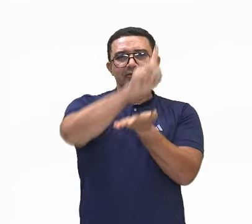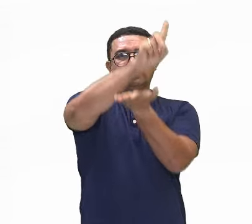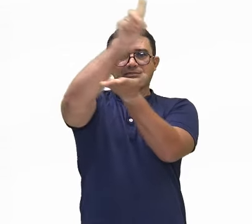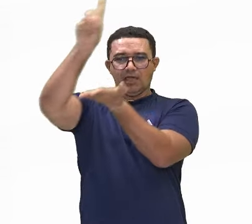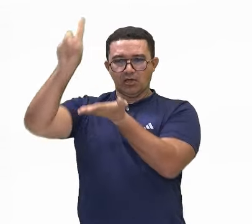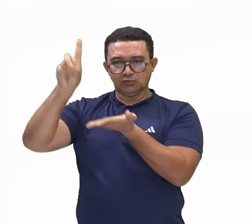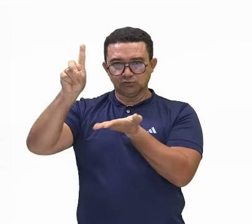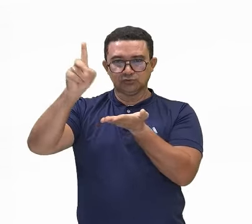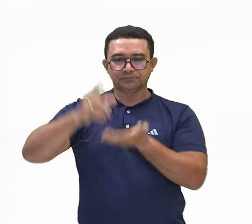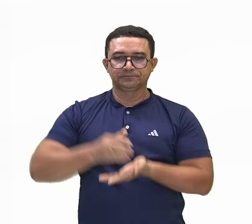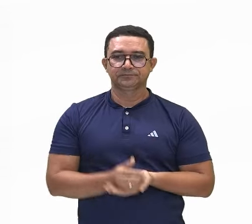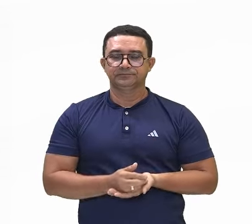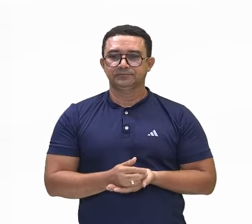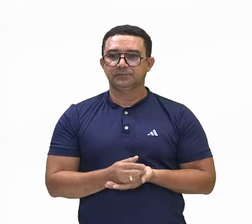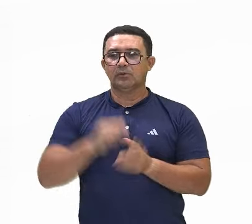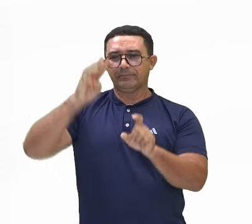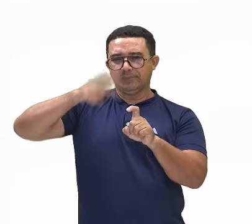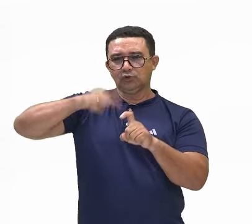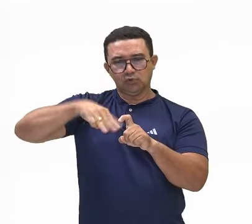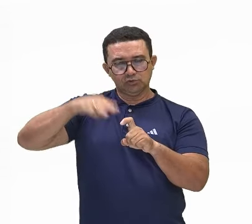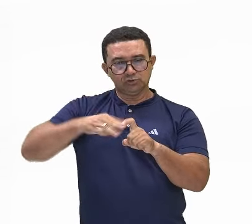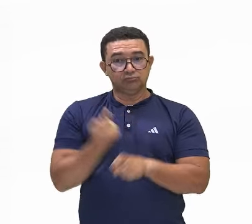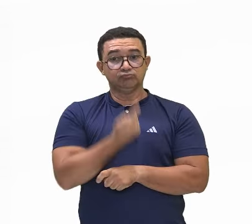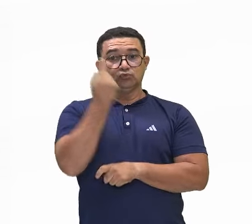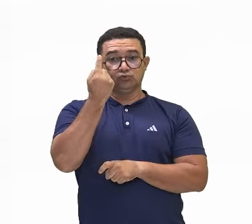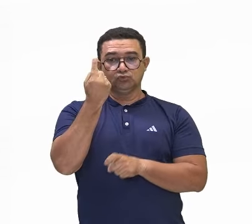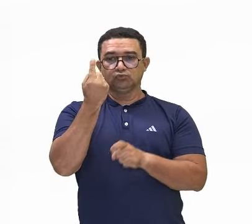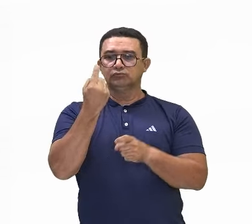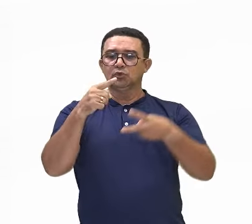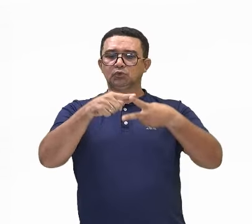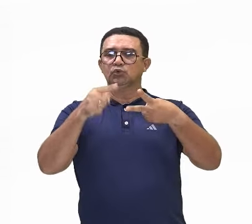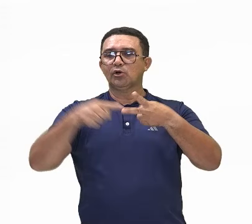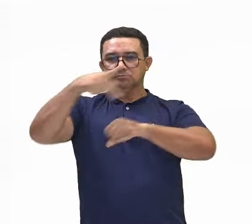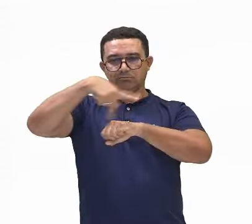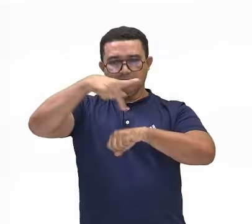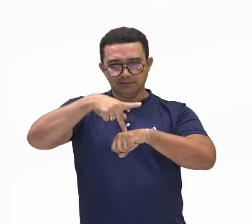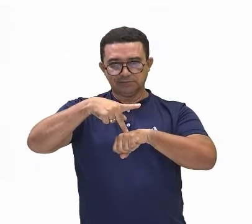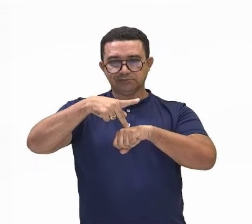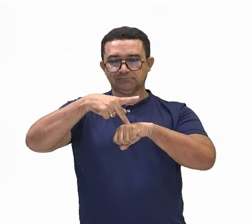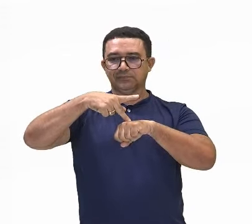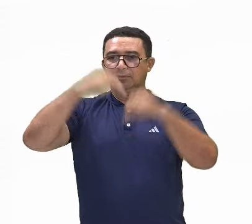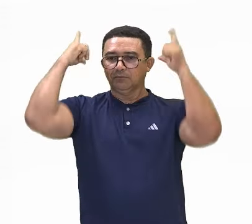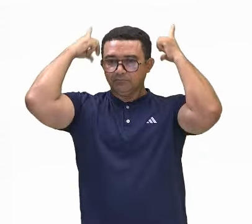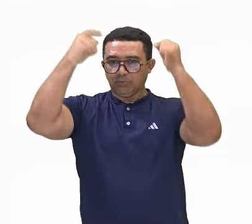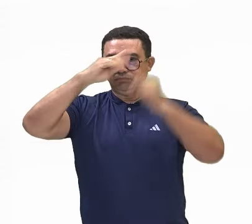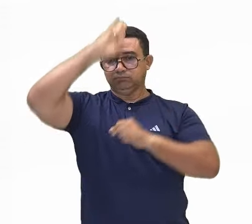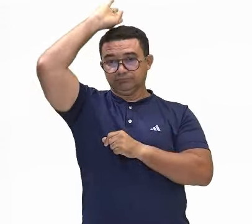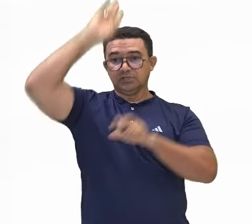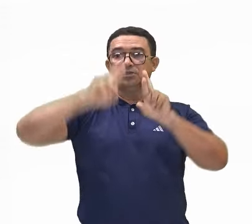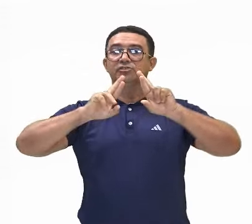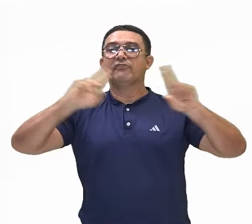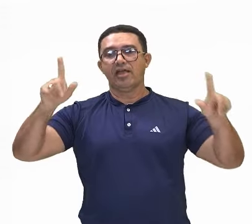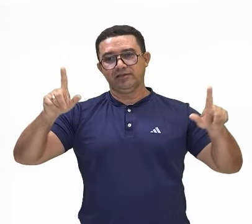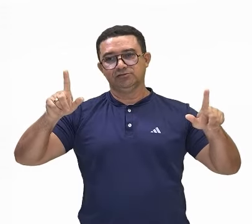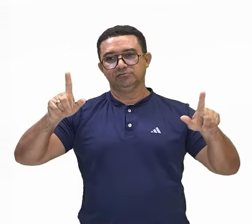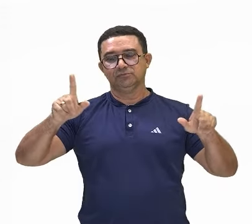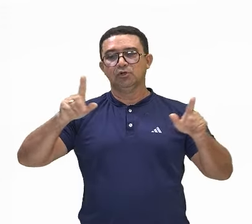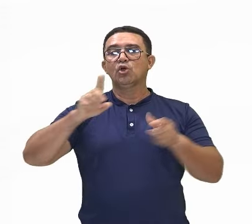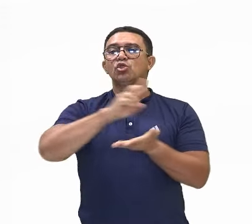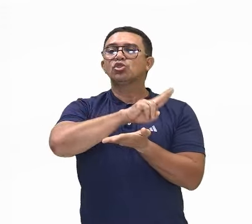mitologia tornou-se única entre os dois povos. O que difere uma da outra são os nomes dos